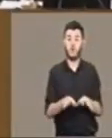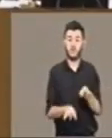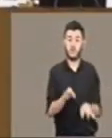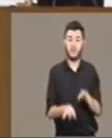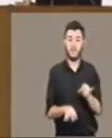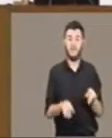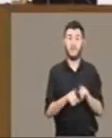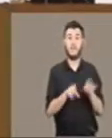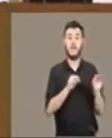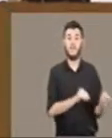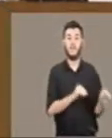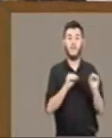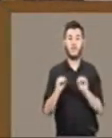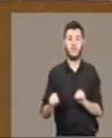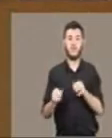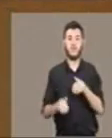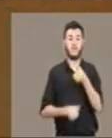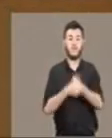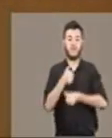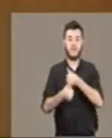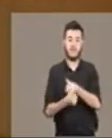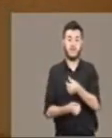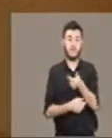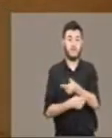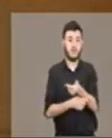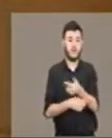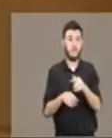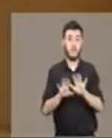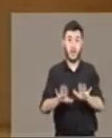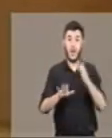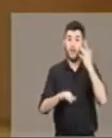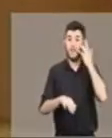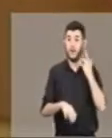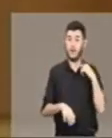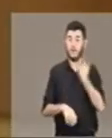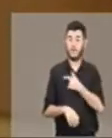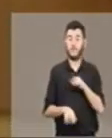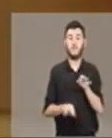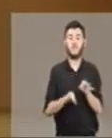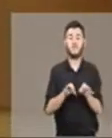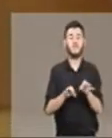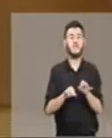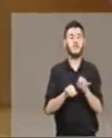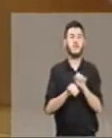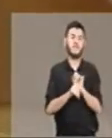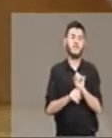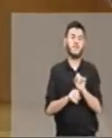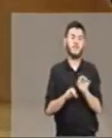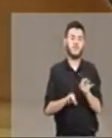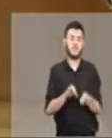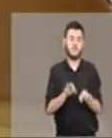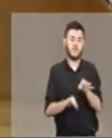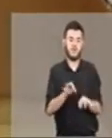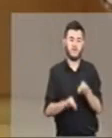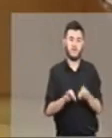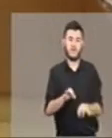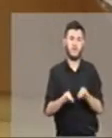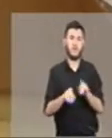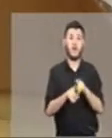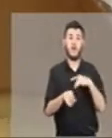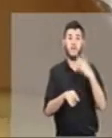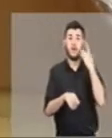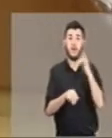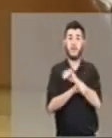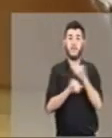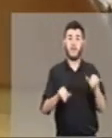no próximo semestre. Amanhã começaremos com a pauta já divulgada para o dia de amanhã, com o primeiro item, um caso